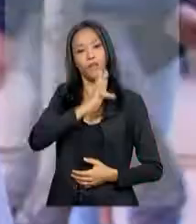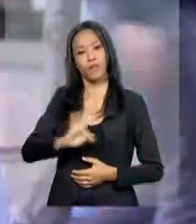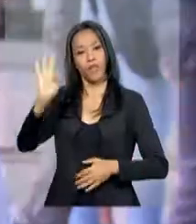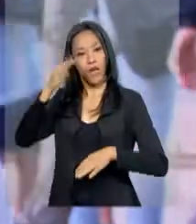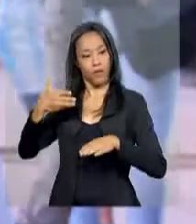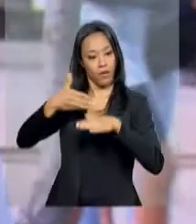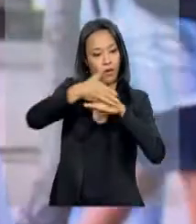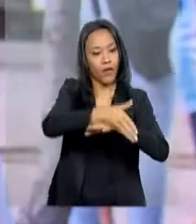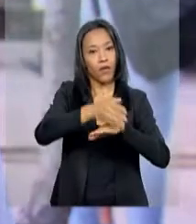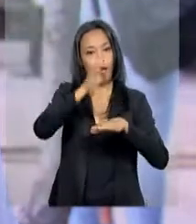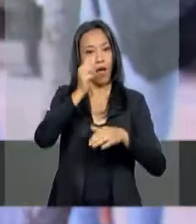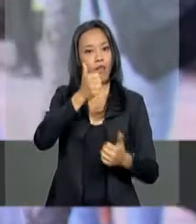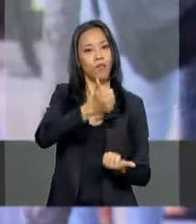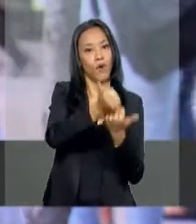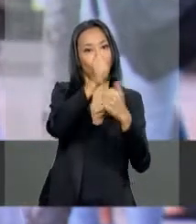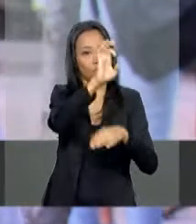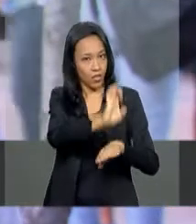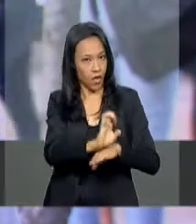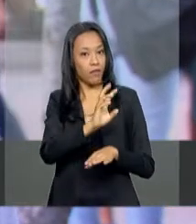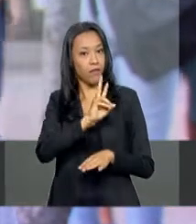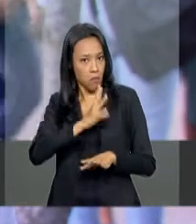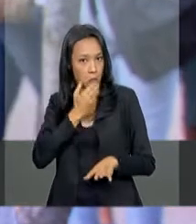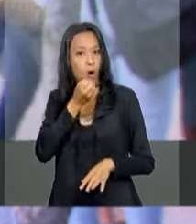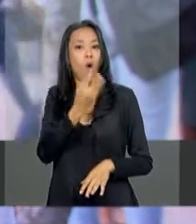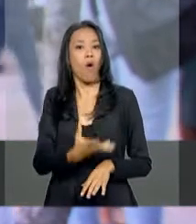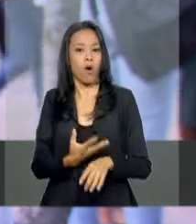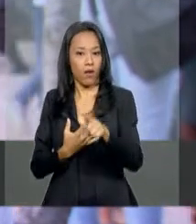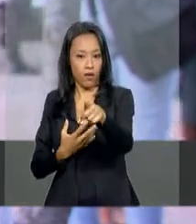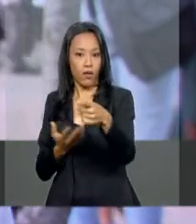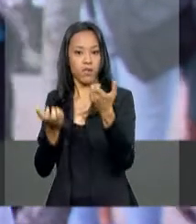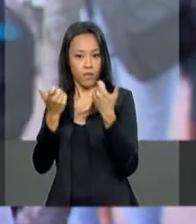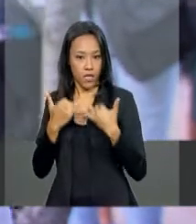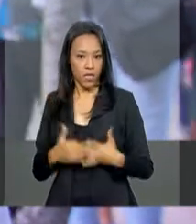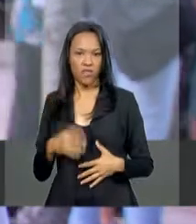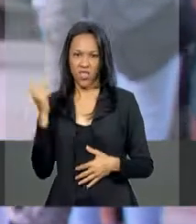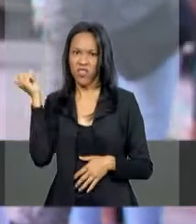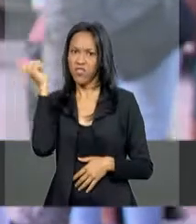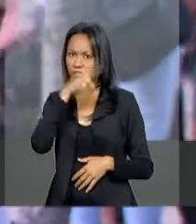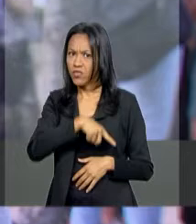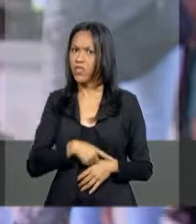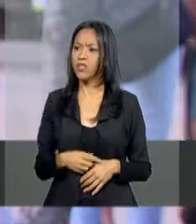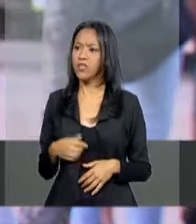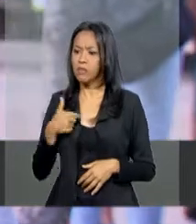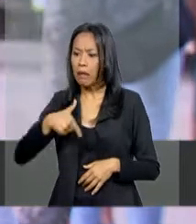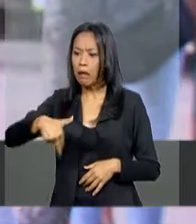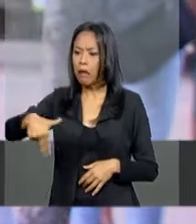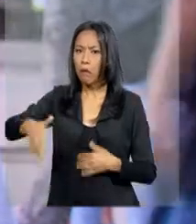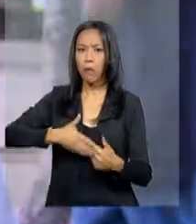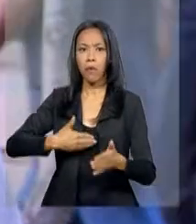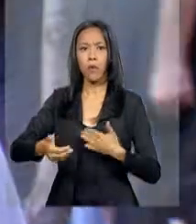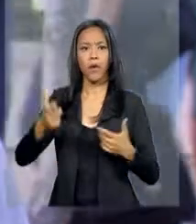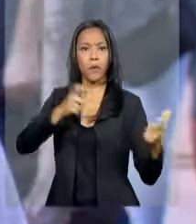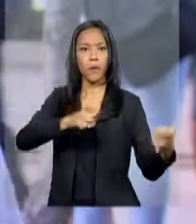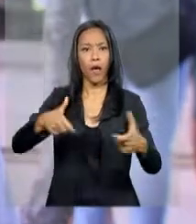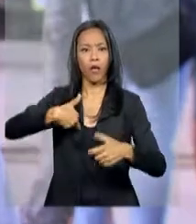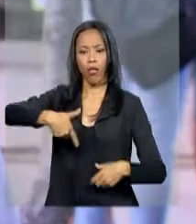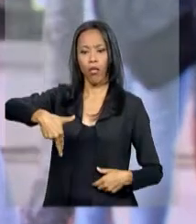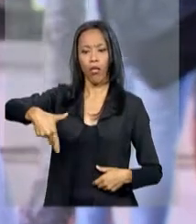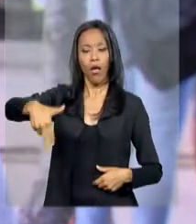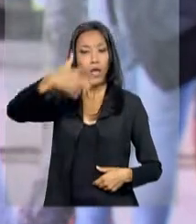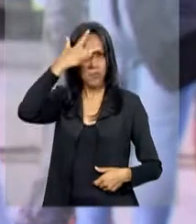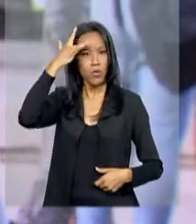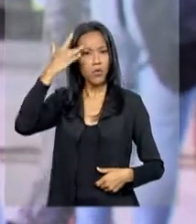ajudar. Foi uma medida adotada boa, entendeu? Porque o negócio estava demais. Você passava em qualquer lugar, as pessoas